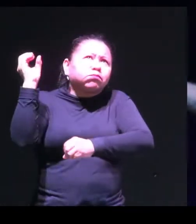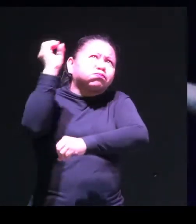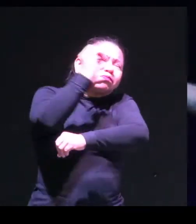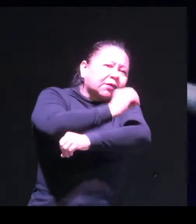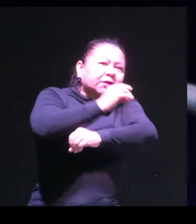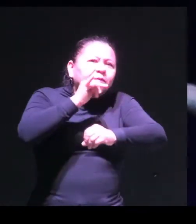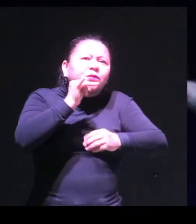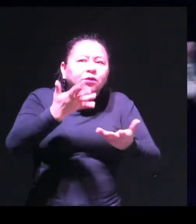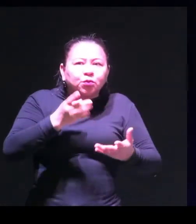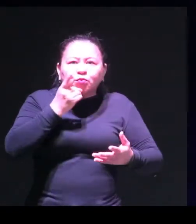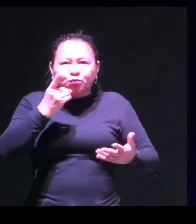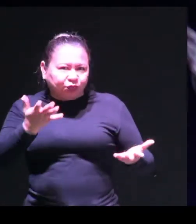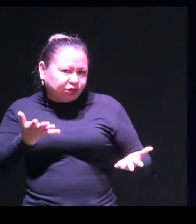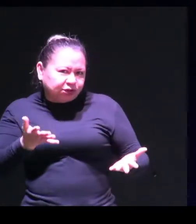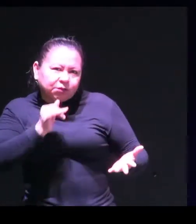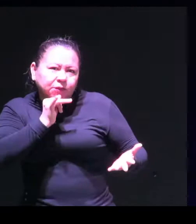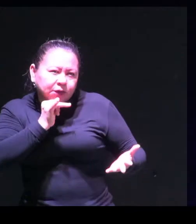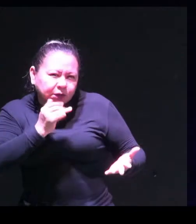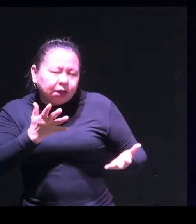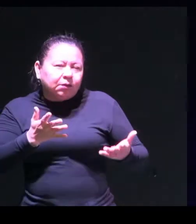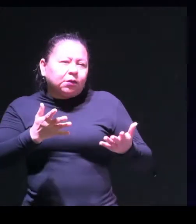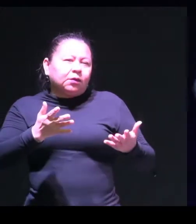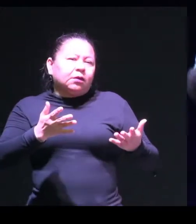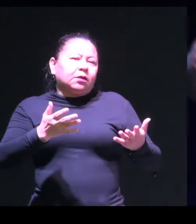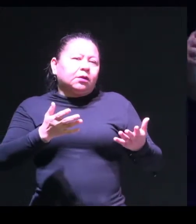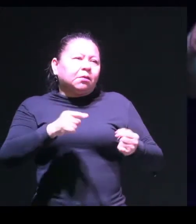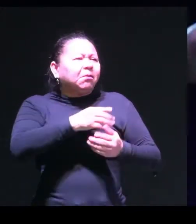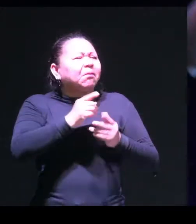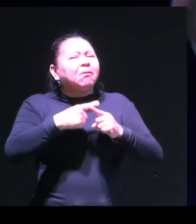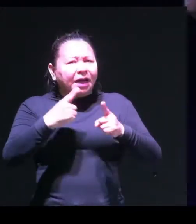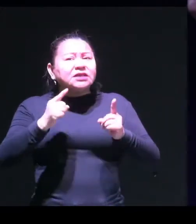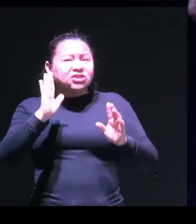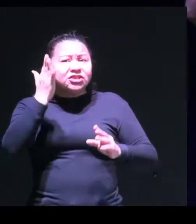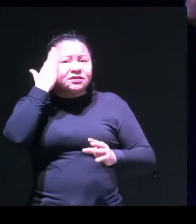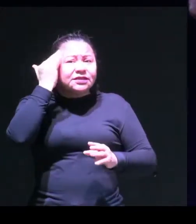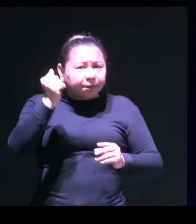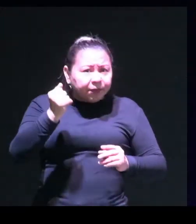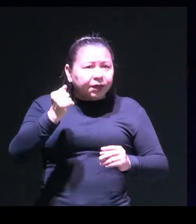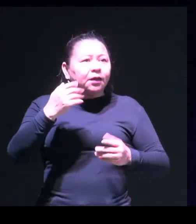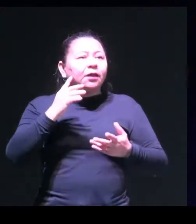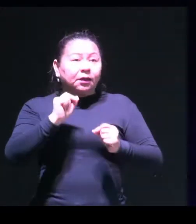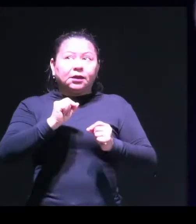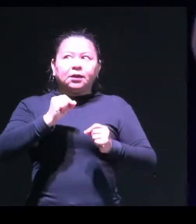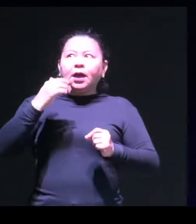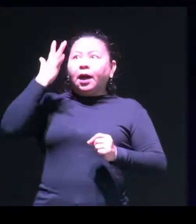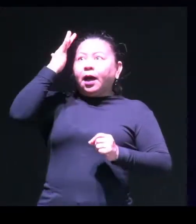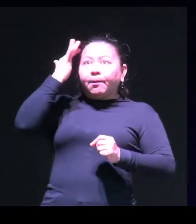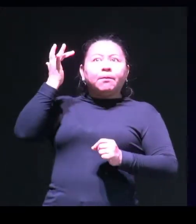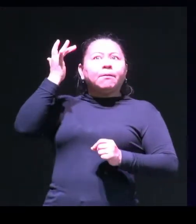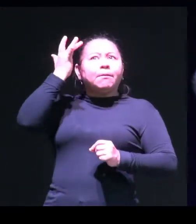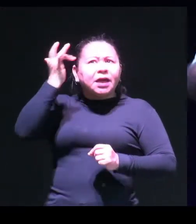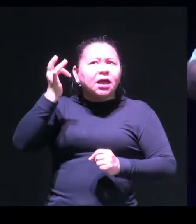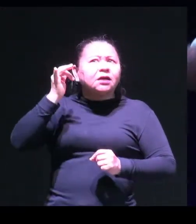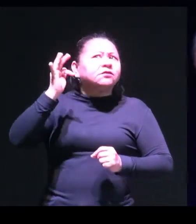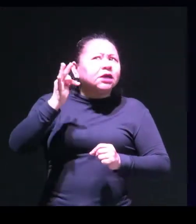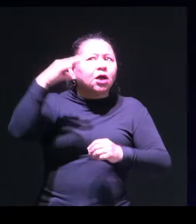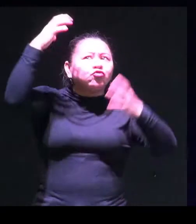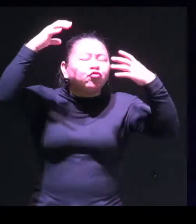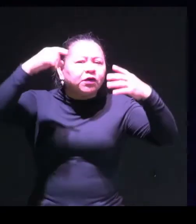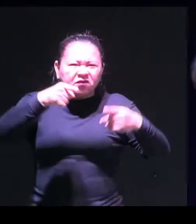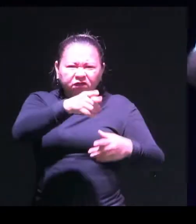tinha meteorologia naquela época, o sistema que nós temos hoje, mas eles sabiam discernir, amanhã vai chover, ou amanhã não vai. E Jesus